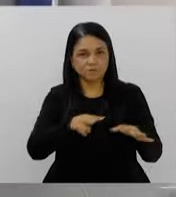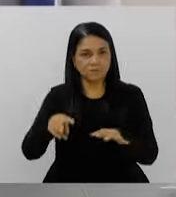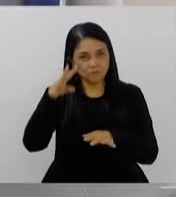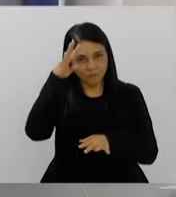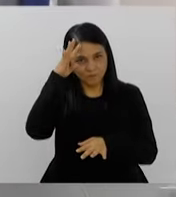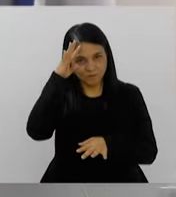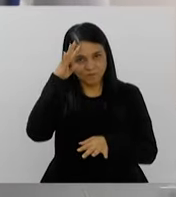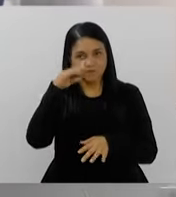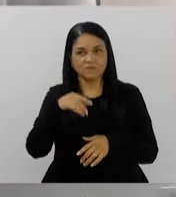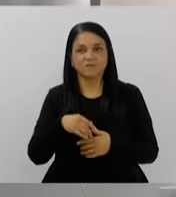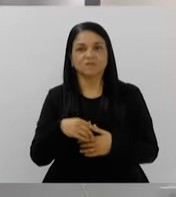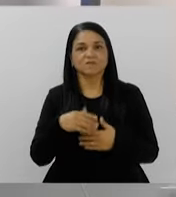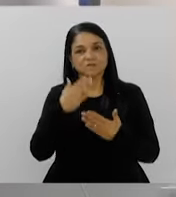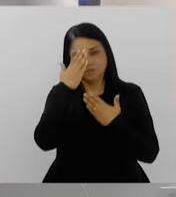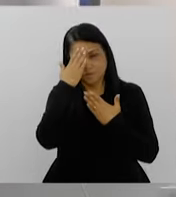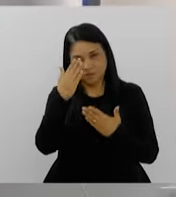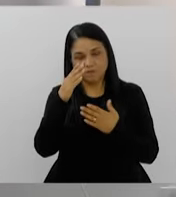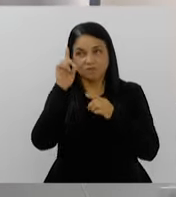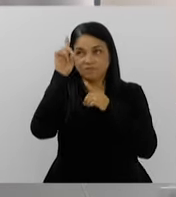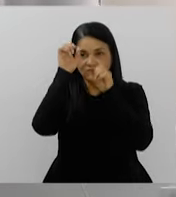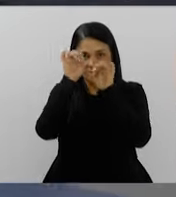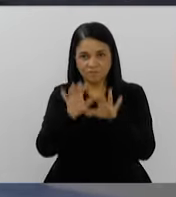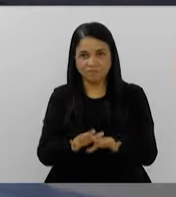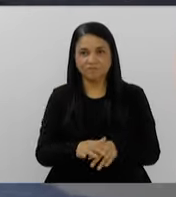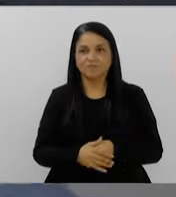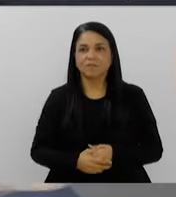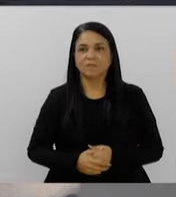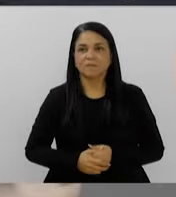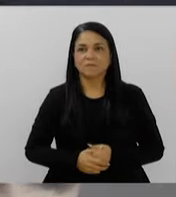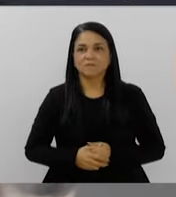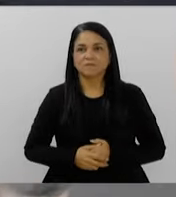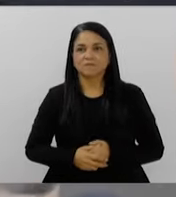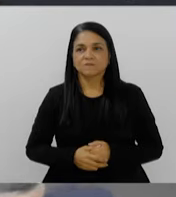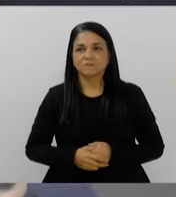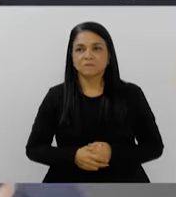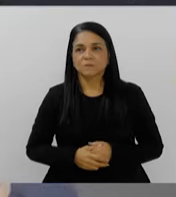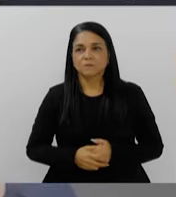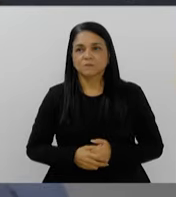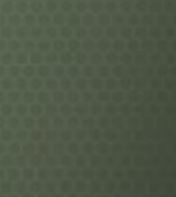para a próxima sessão de quarta-feira que vem. Muito obrigado, fiquem com Deus. Vixe.